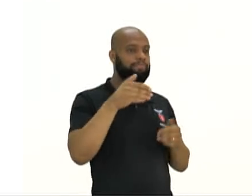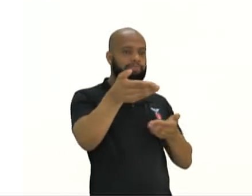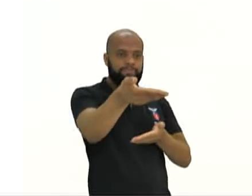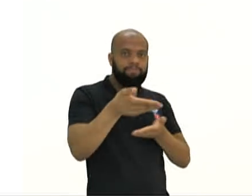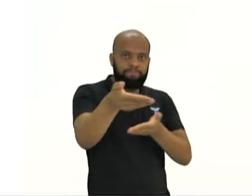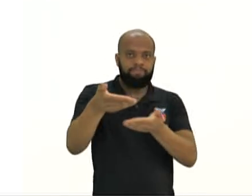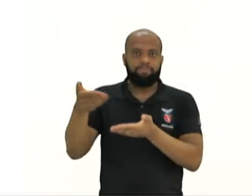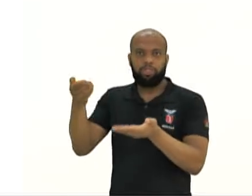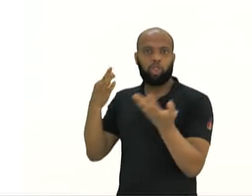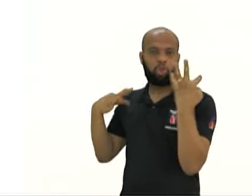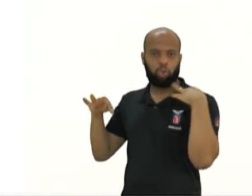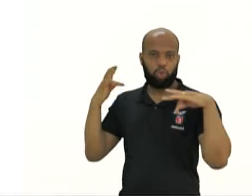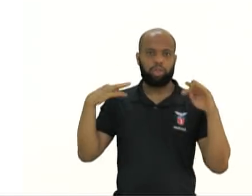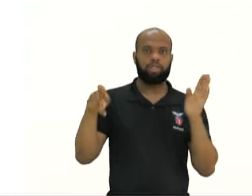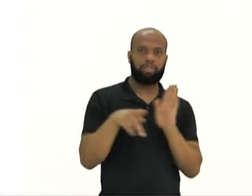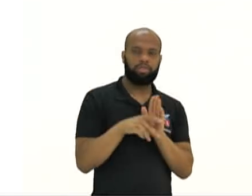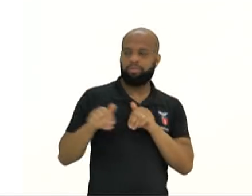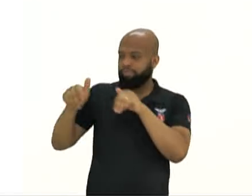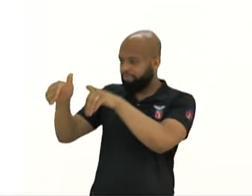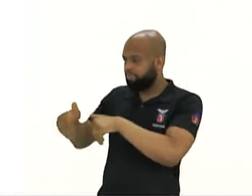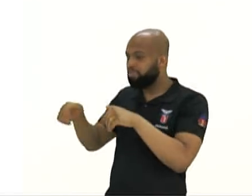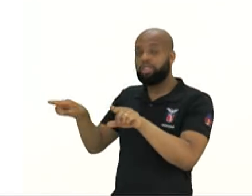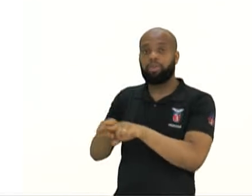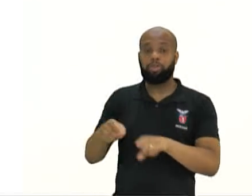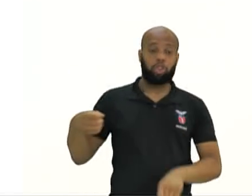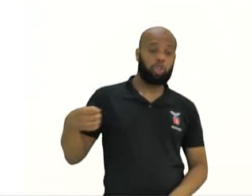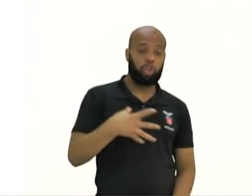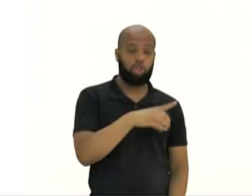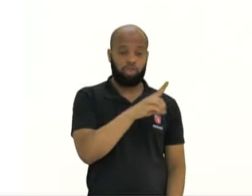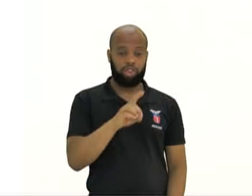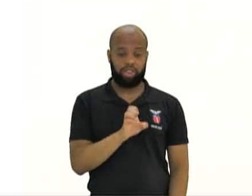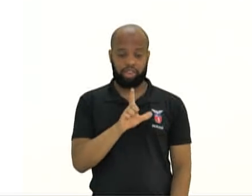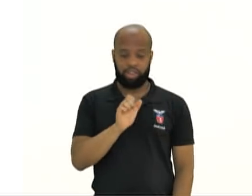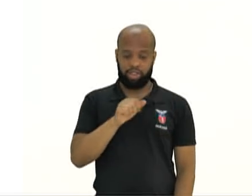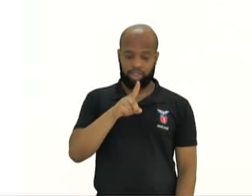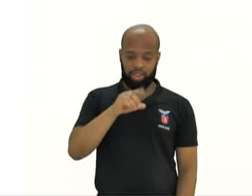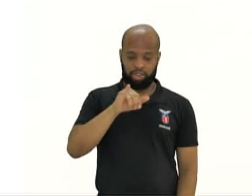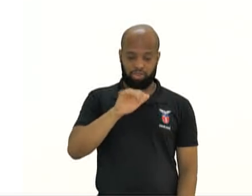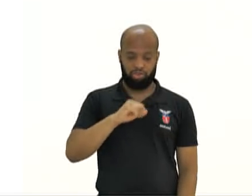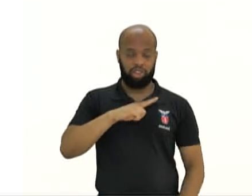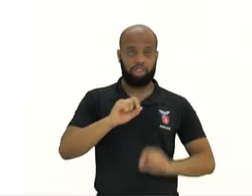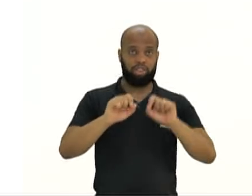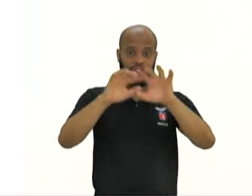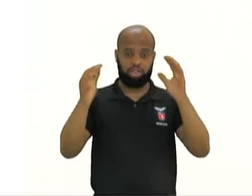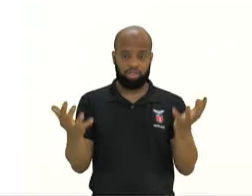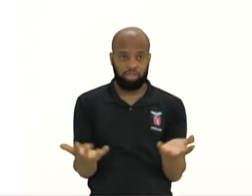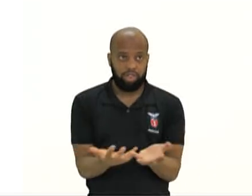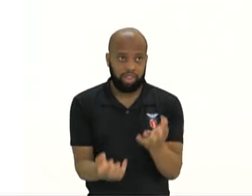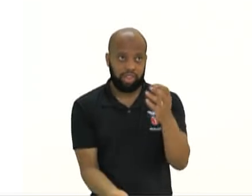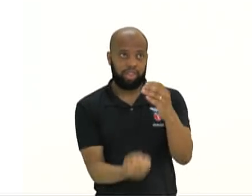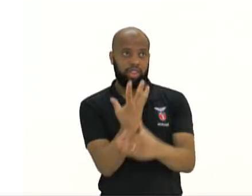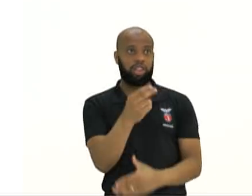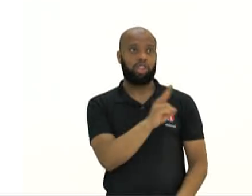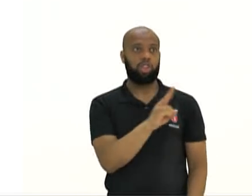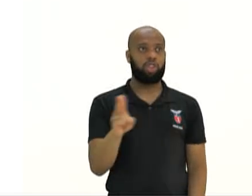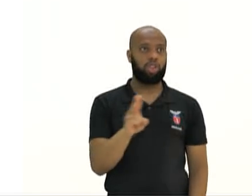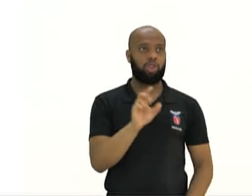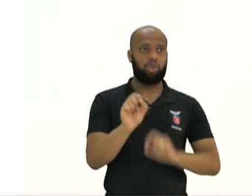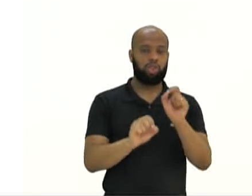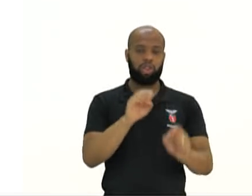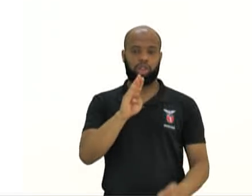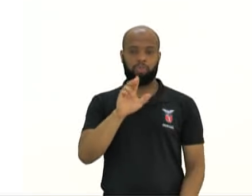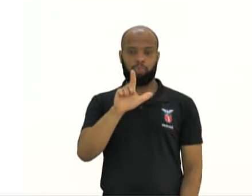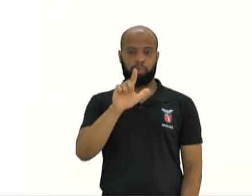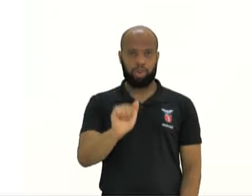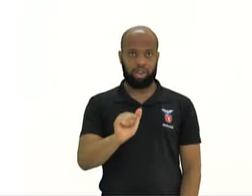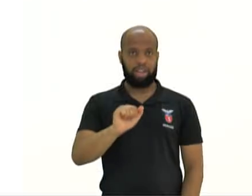os principais visitantes aí das ilhas, né? E vão criar a bolha chamada Bula. Bula, que significa olá